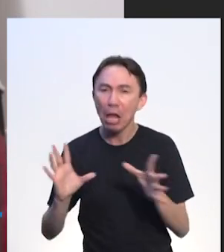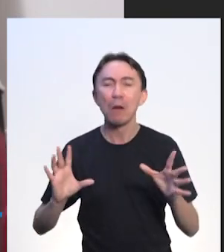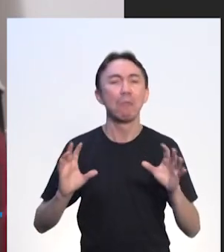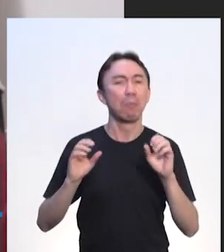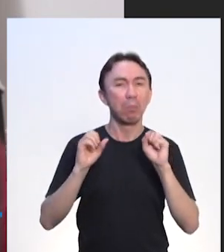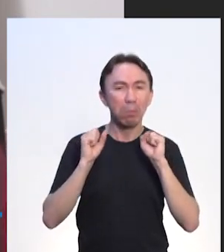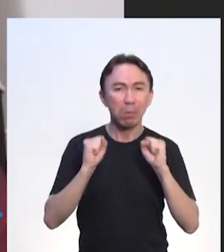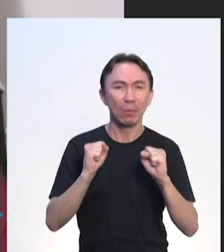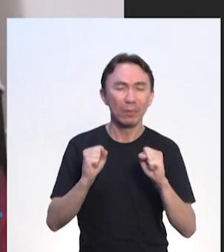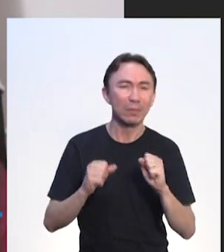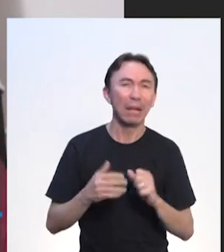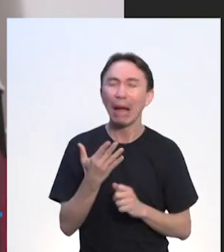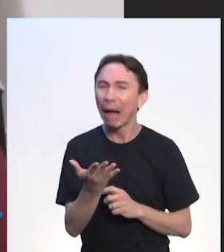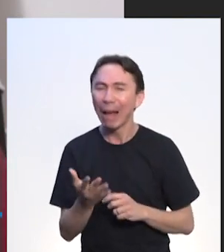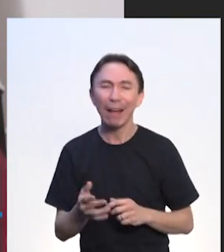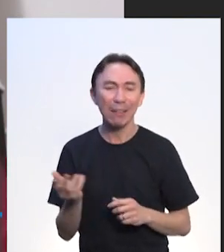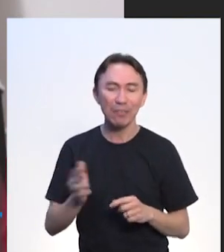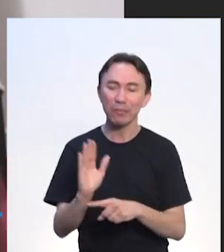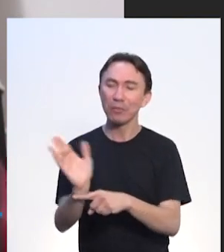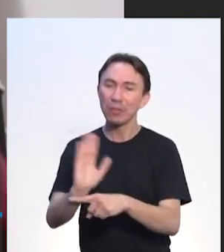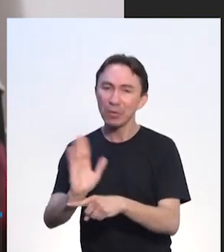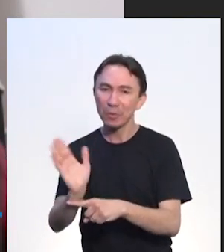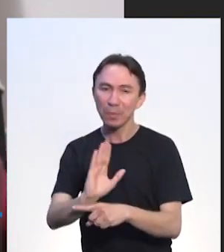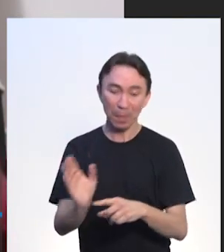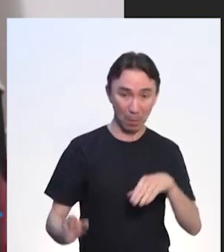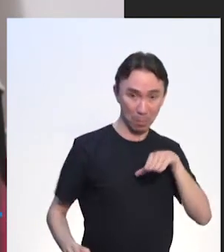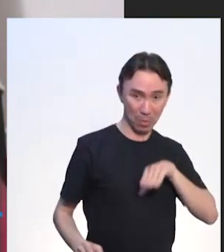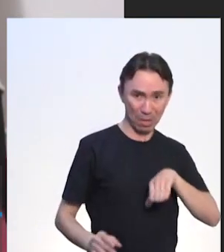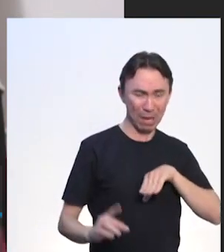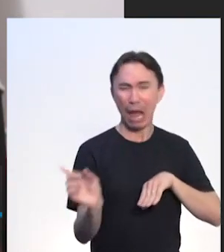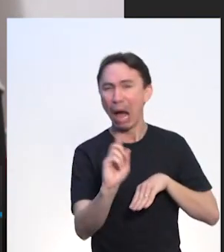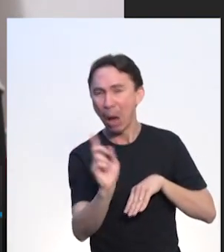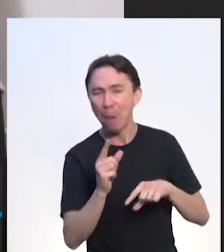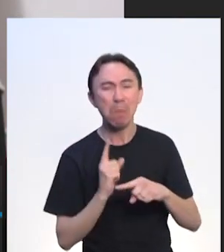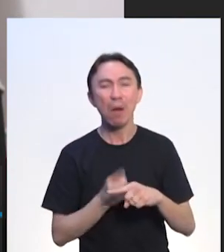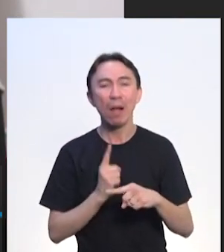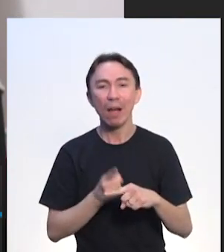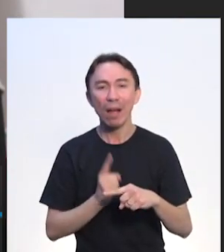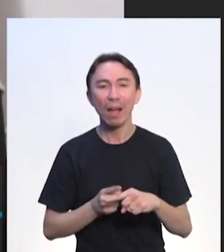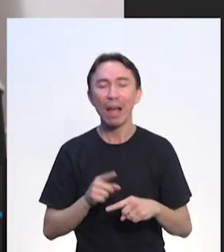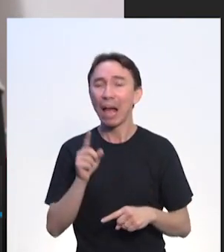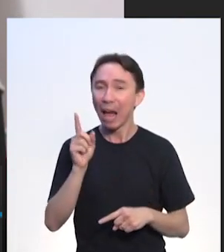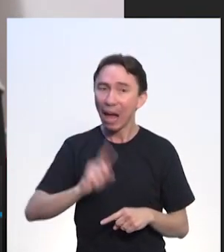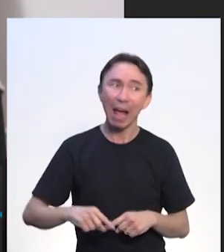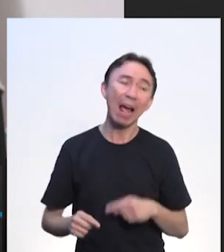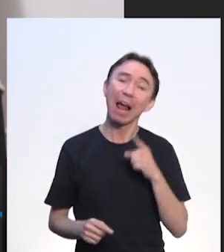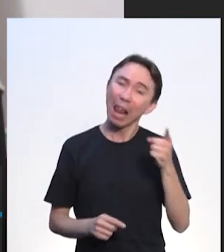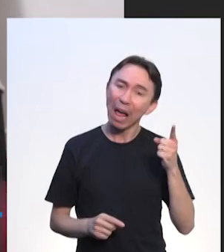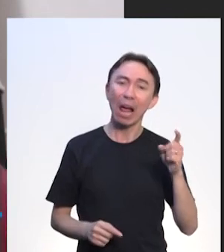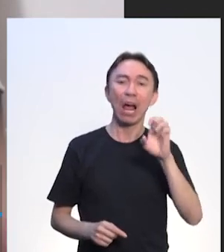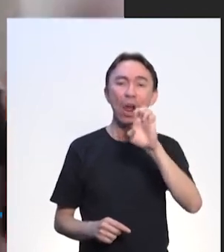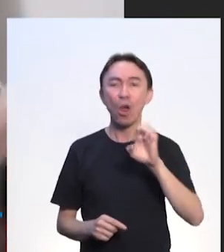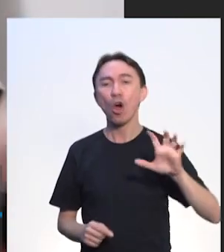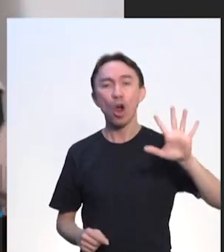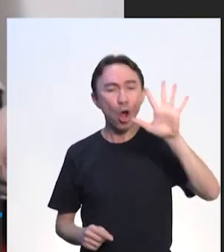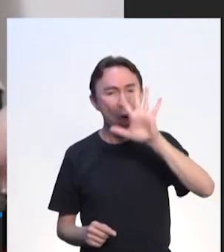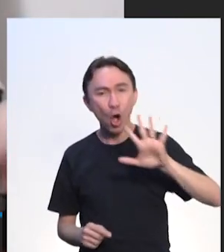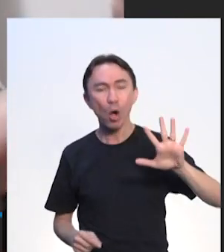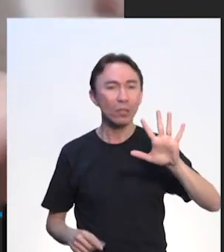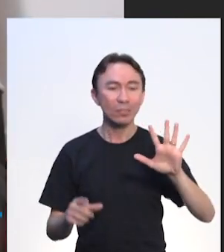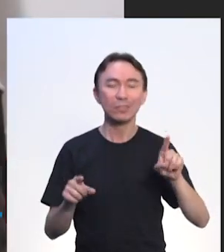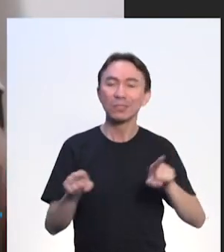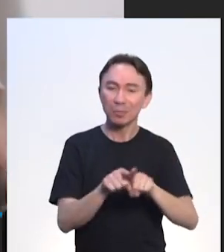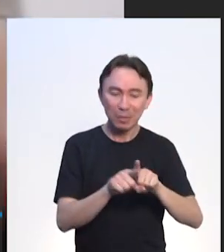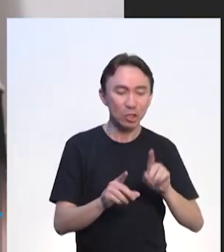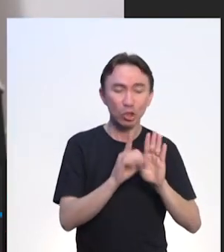não foi um vídeo em português e tudo mais? É porque justamente é um livro falando sobre as iniciativas da União Europeia e de direitos autorais